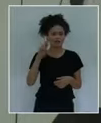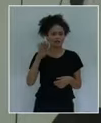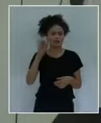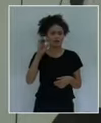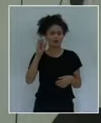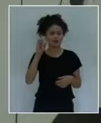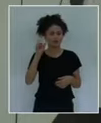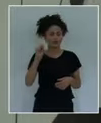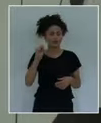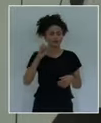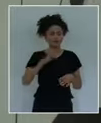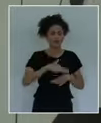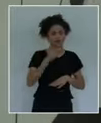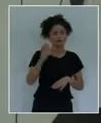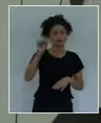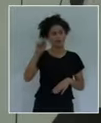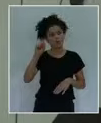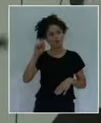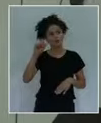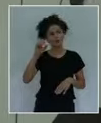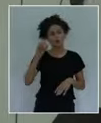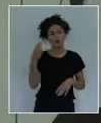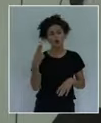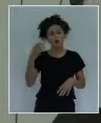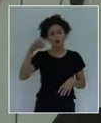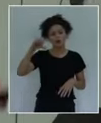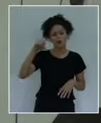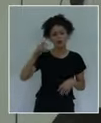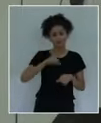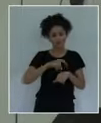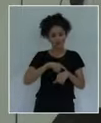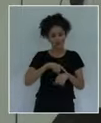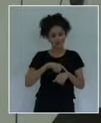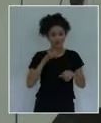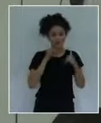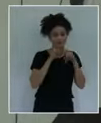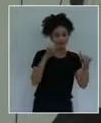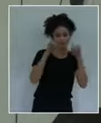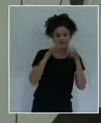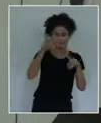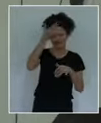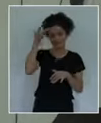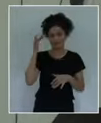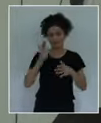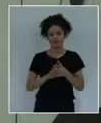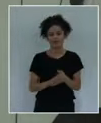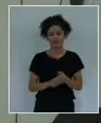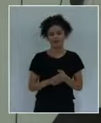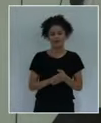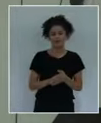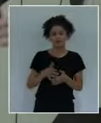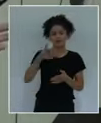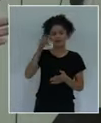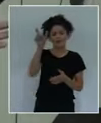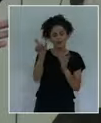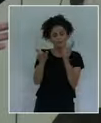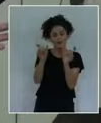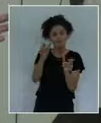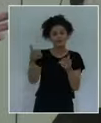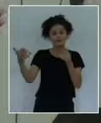gente avisar o pessoal da Ana Florência. Mas quem que fica monitorando junto com a gente? São pessoas que têm